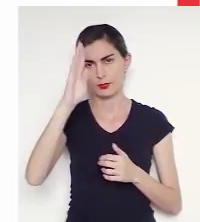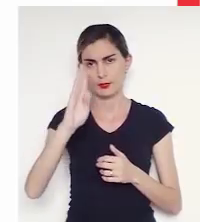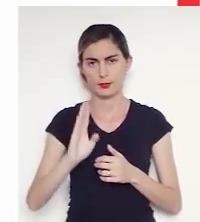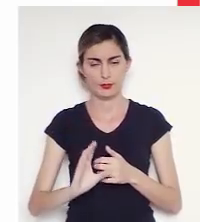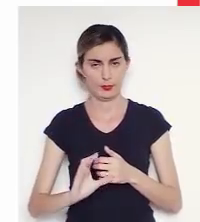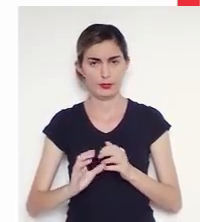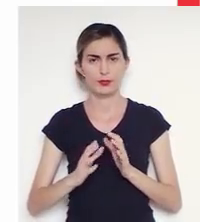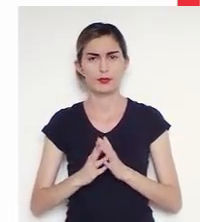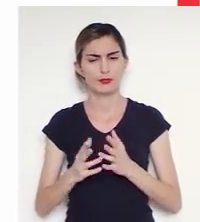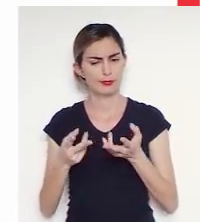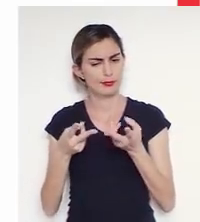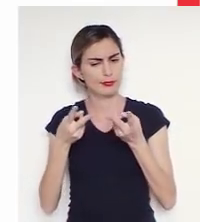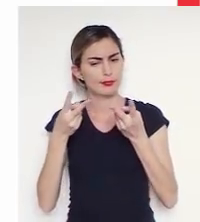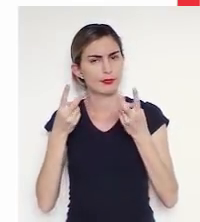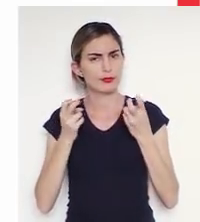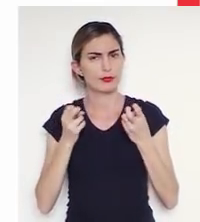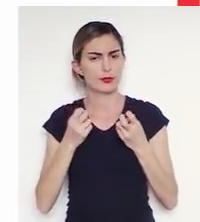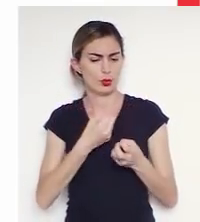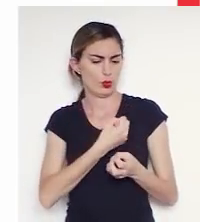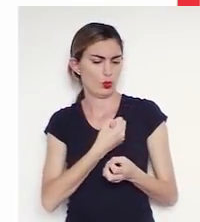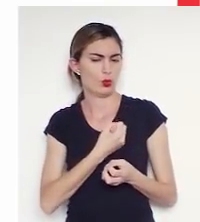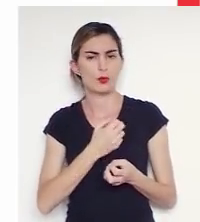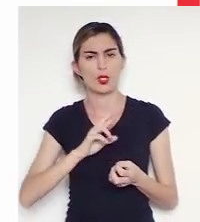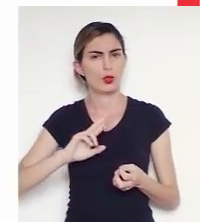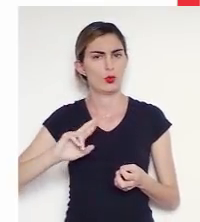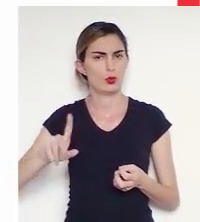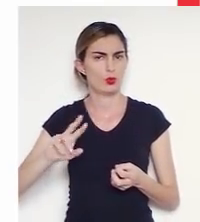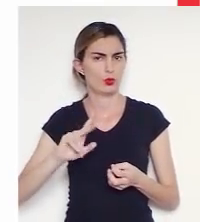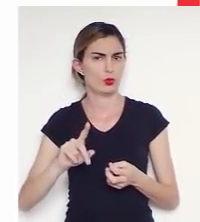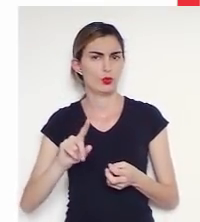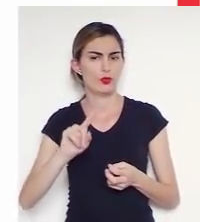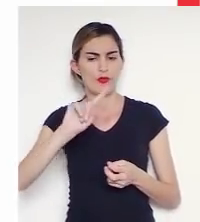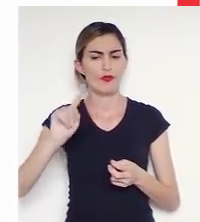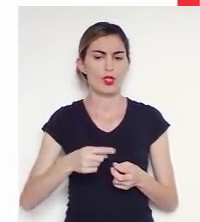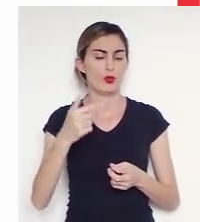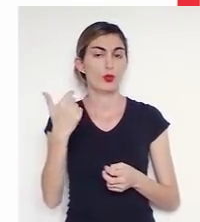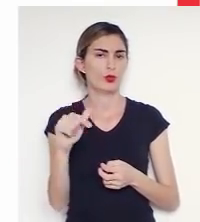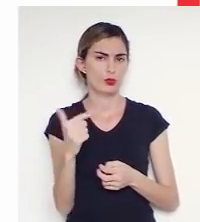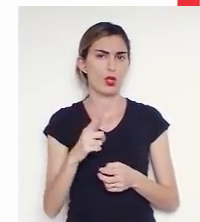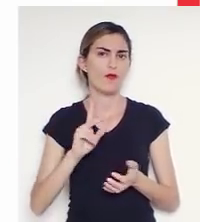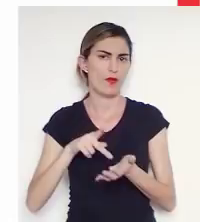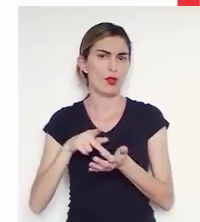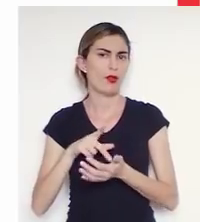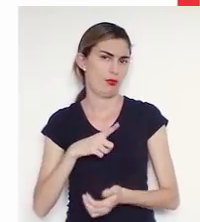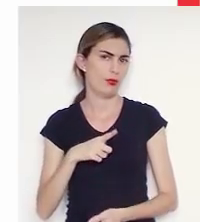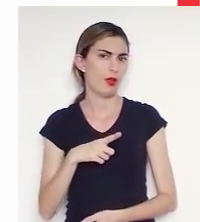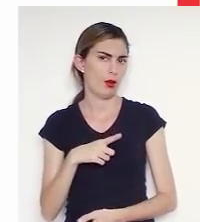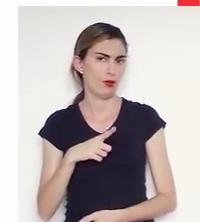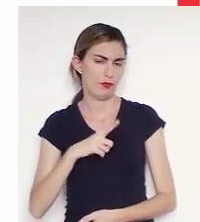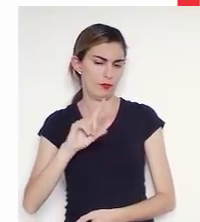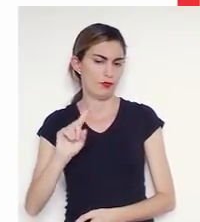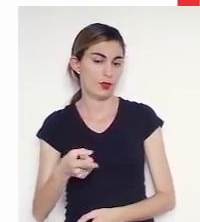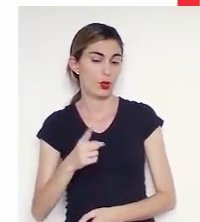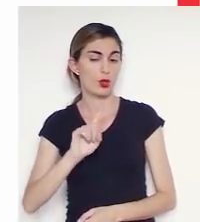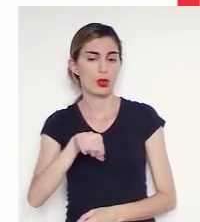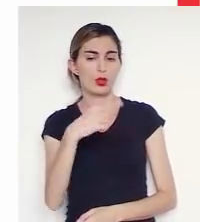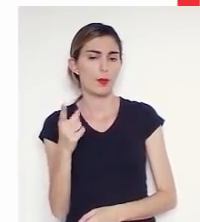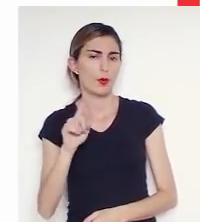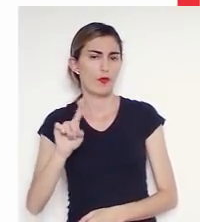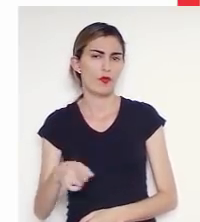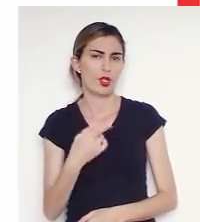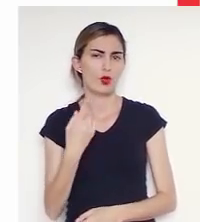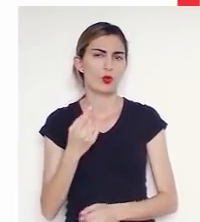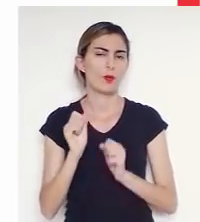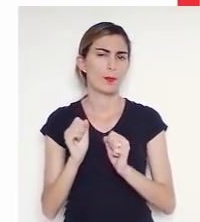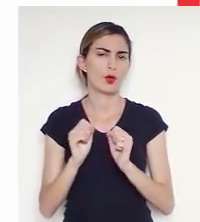sua tela. Perceba que quando um número não tem a vírgula, na verdade ele tem. Então, depois da vírgula,